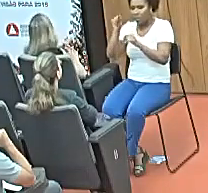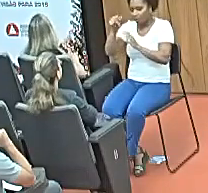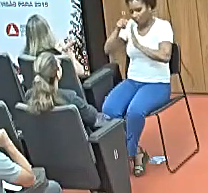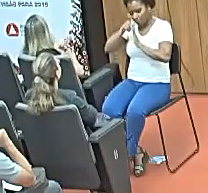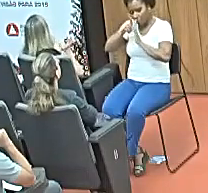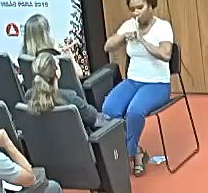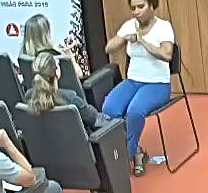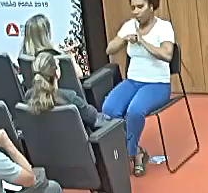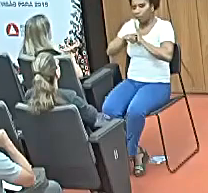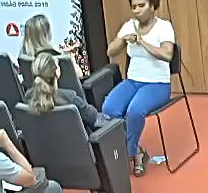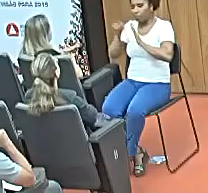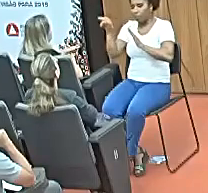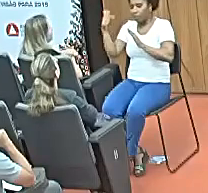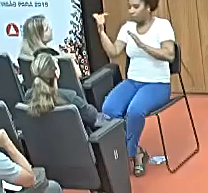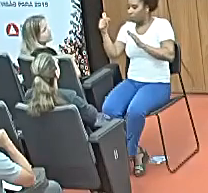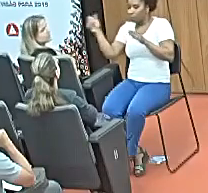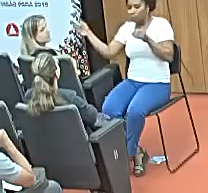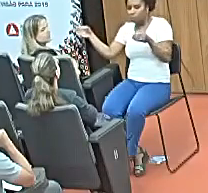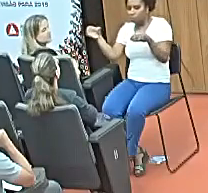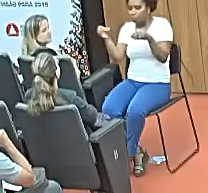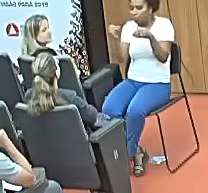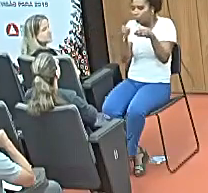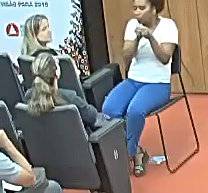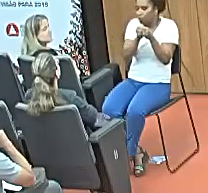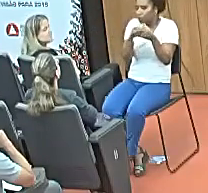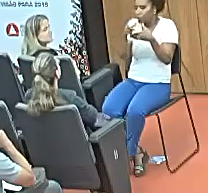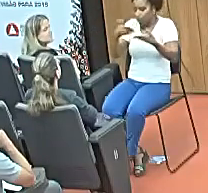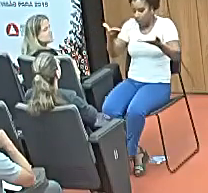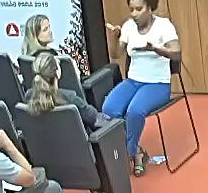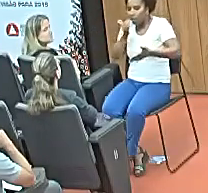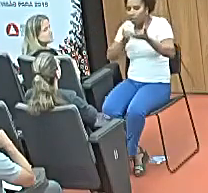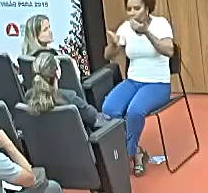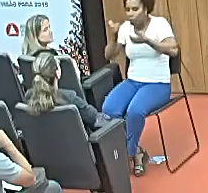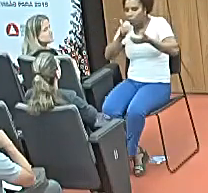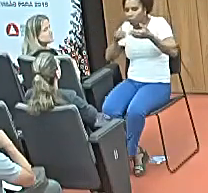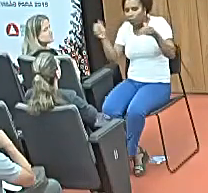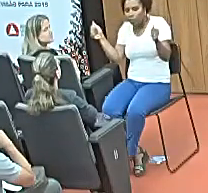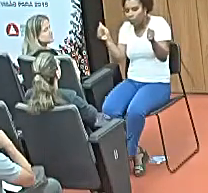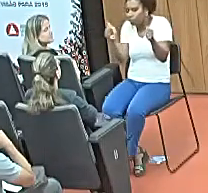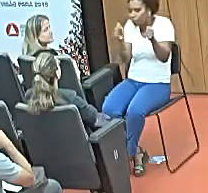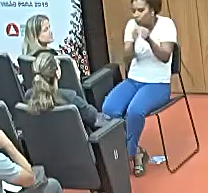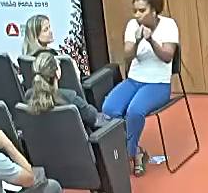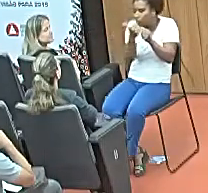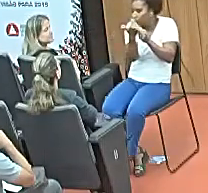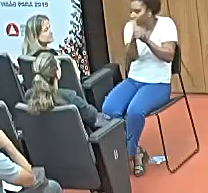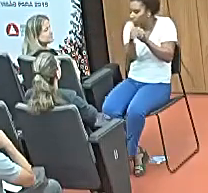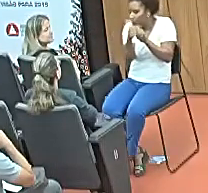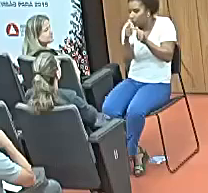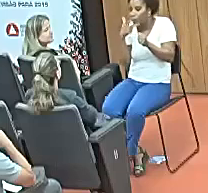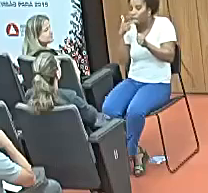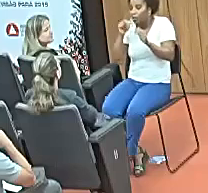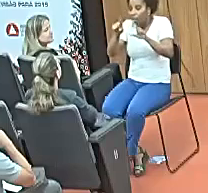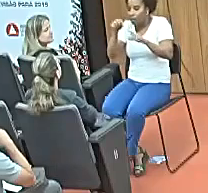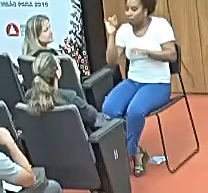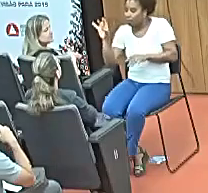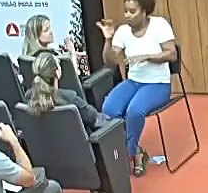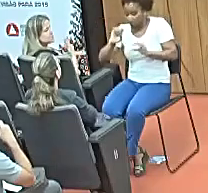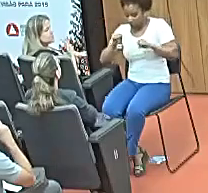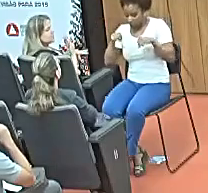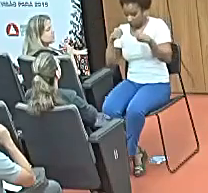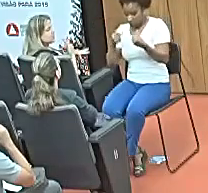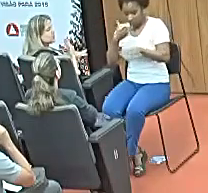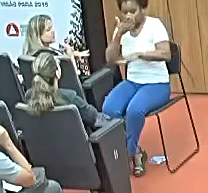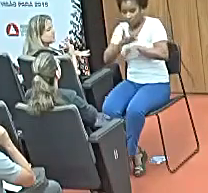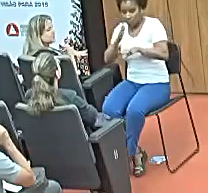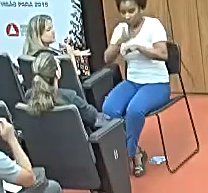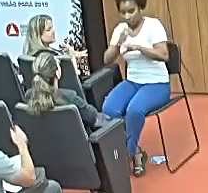eixo assistência social e segurança alimentar entretanto pelo esforço dos alunos em estar participando eles